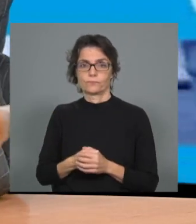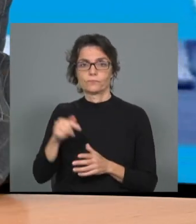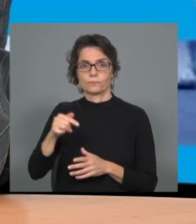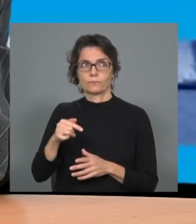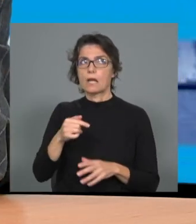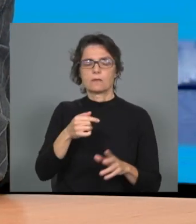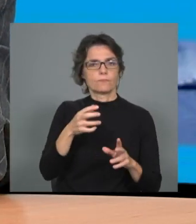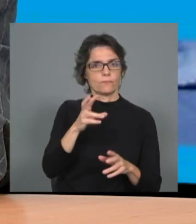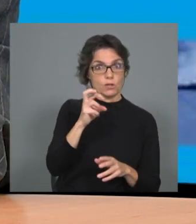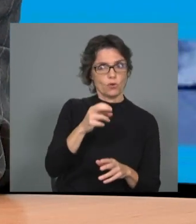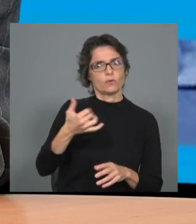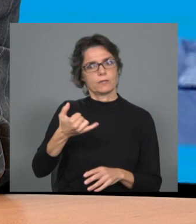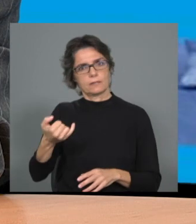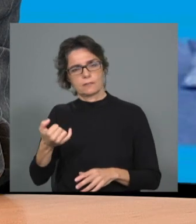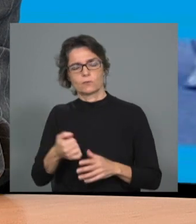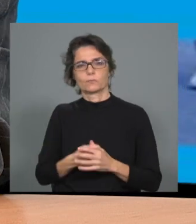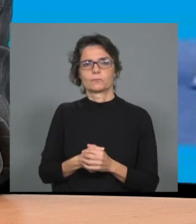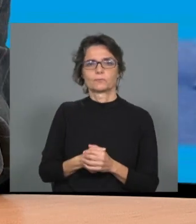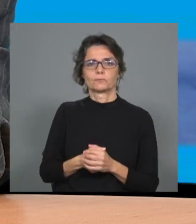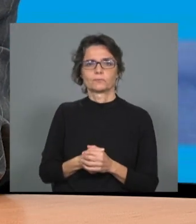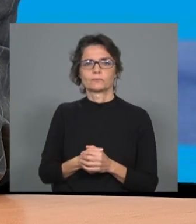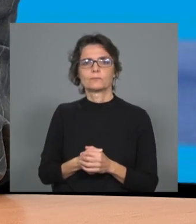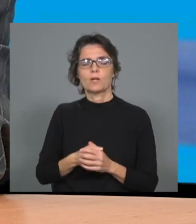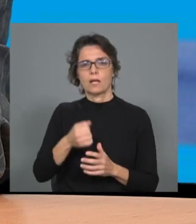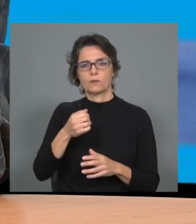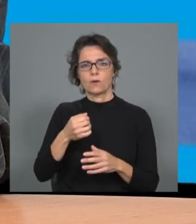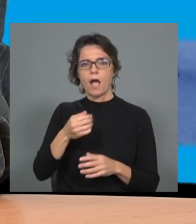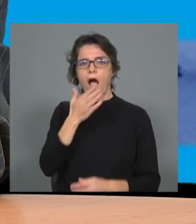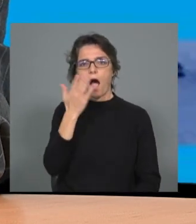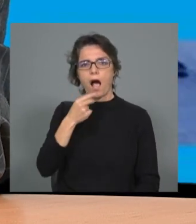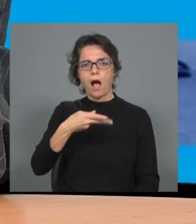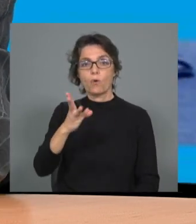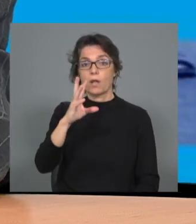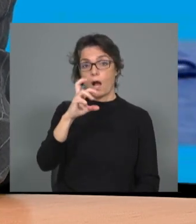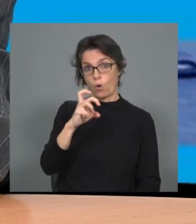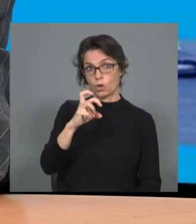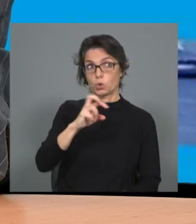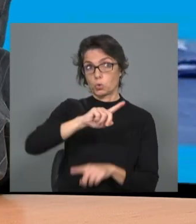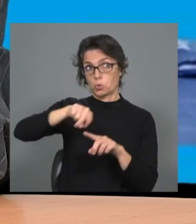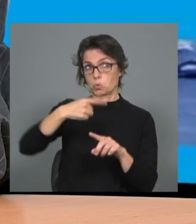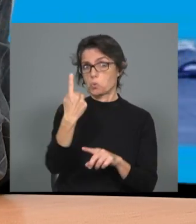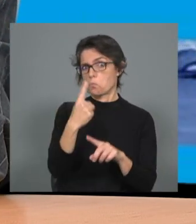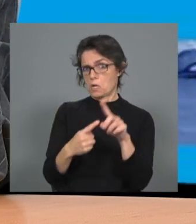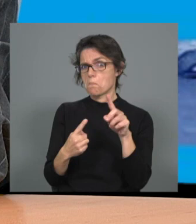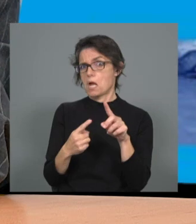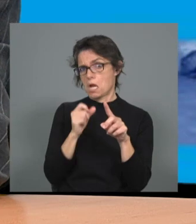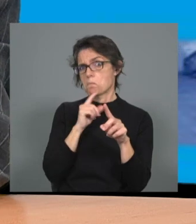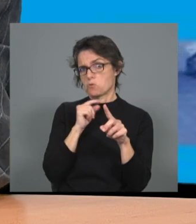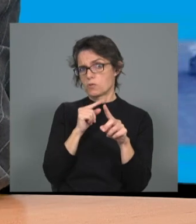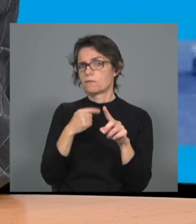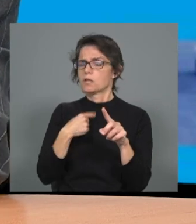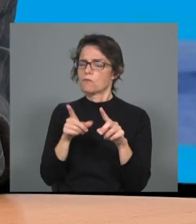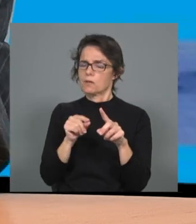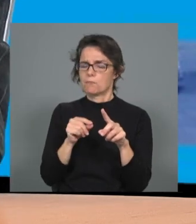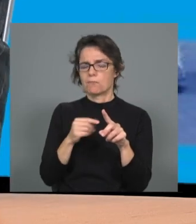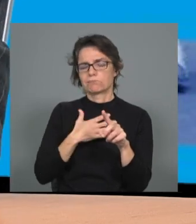18 e 25. Sim. Portanto, são 8 sessões, mais ou menos de hora e meia, é provável, eu sou generoso e costumo dar aos